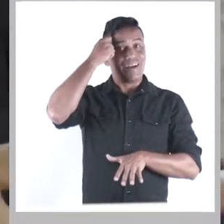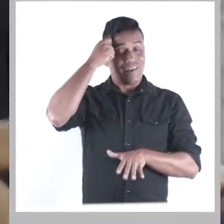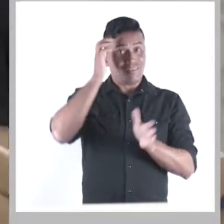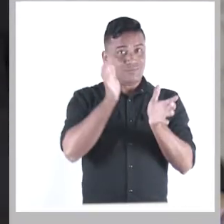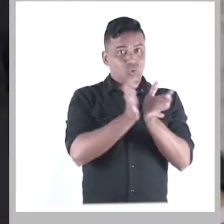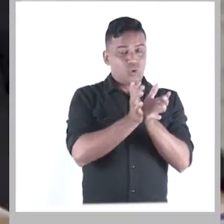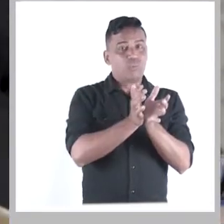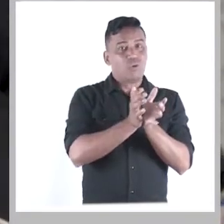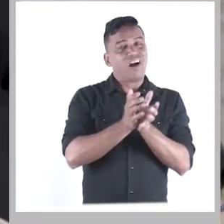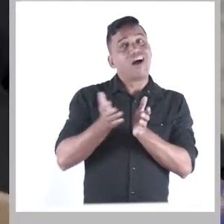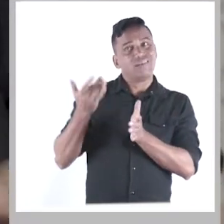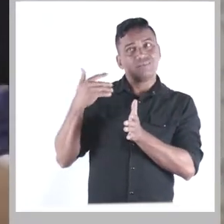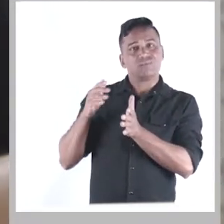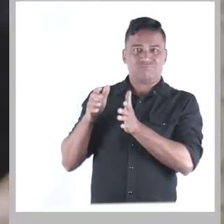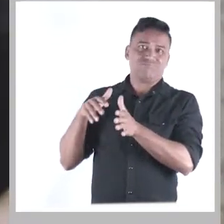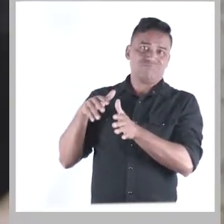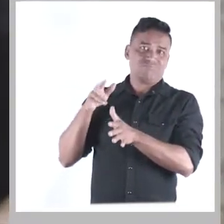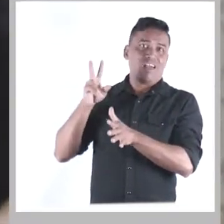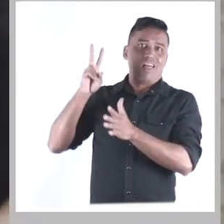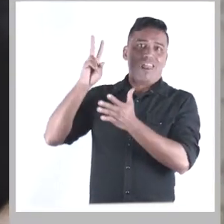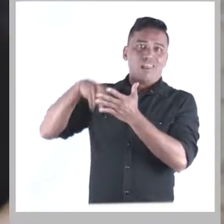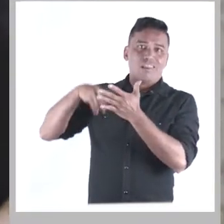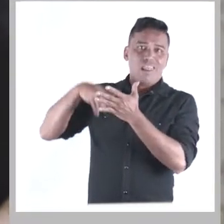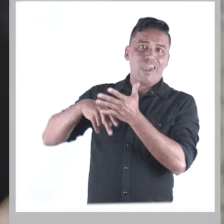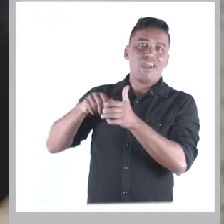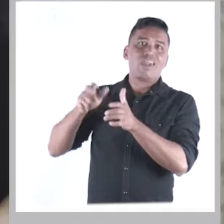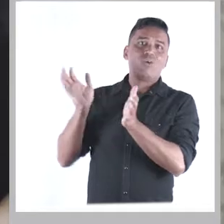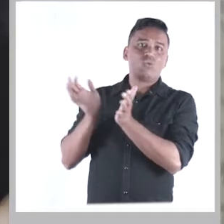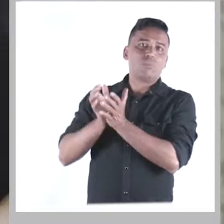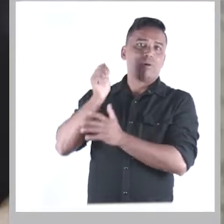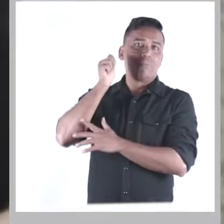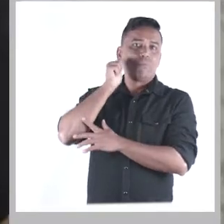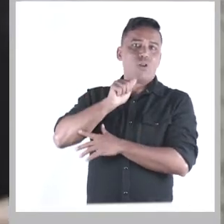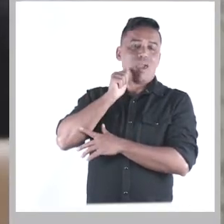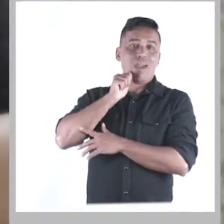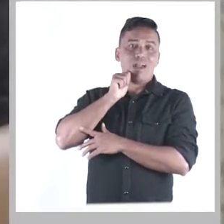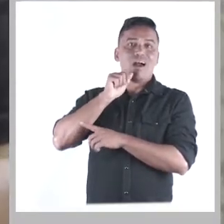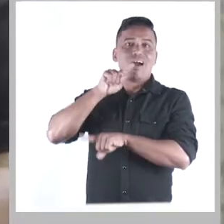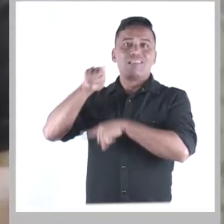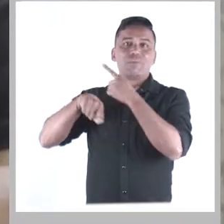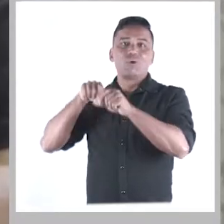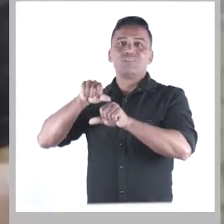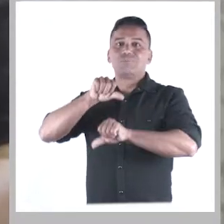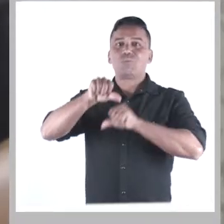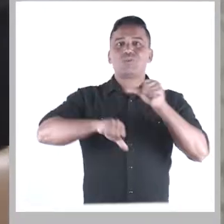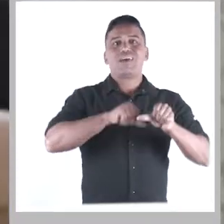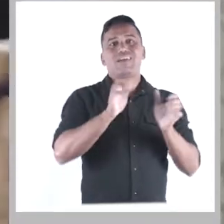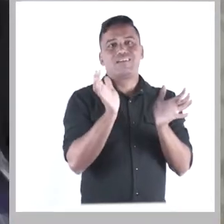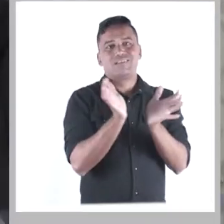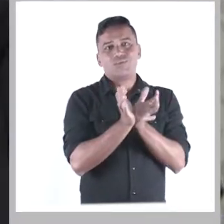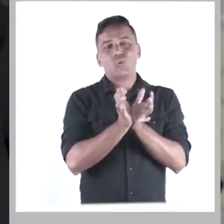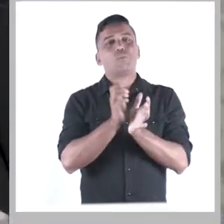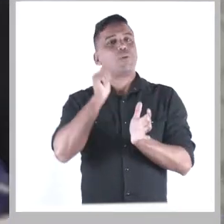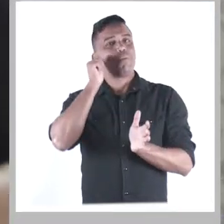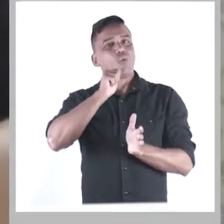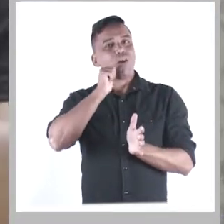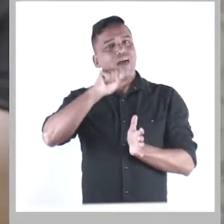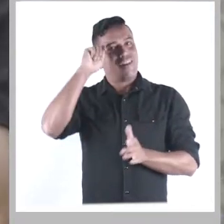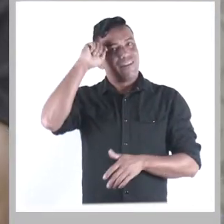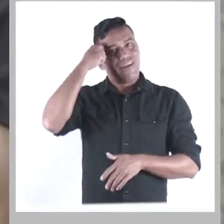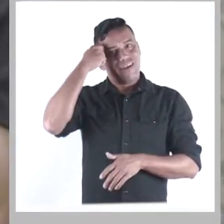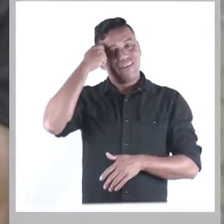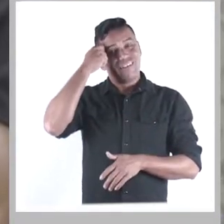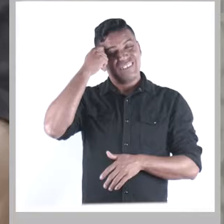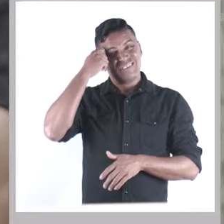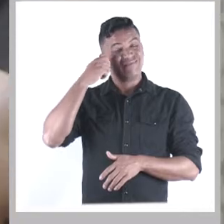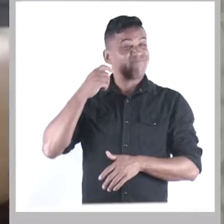tido... Primeiro eu comecei no movimento de ler mulheres. Né? Falei, não, vou priorizar mulheres. E depois eu comecei no movimento